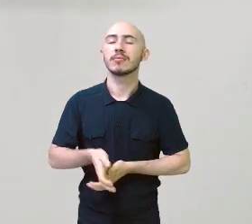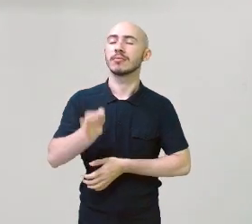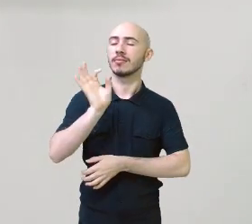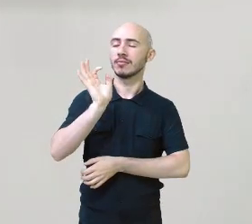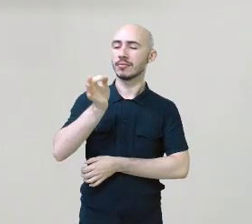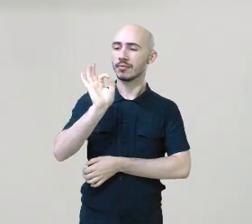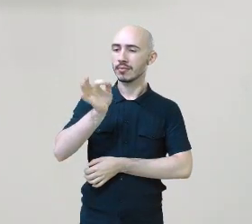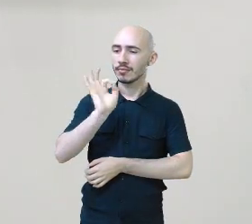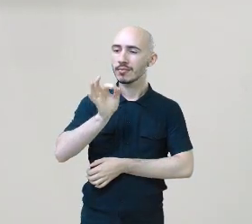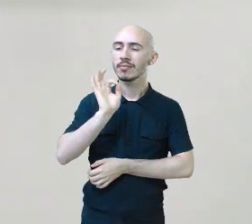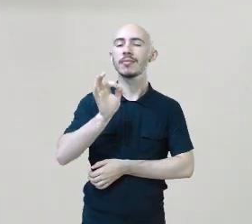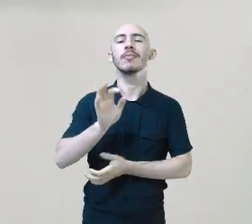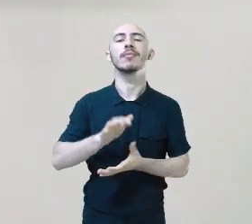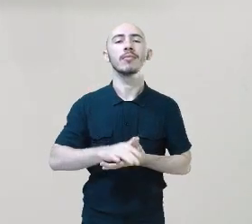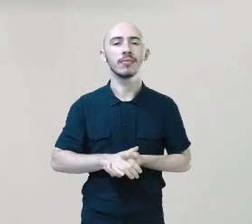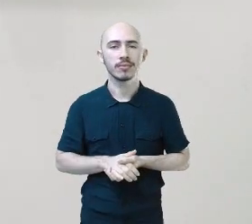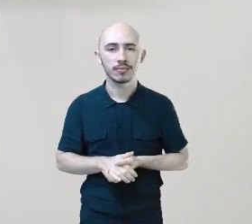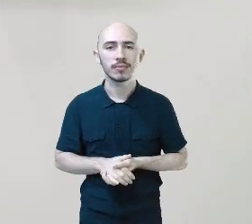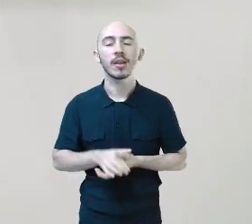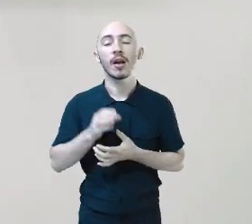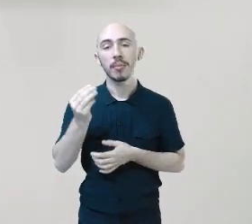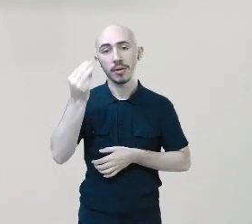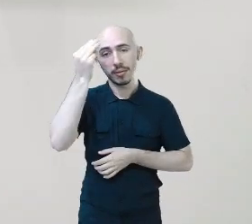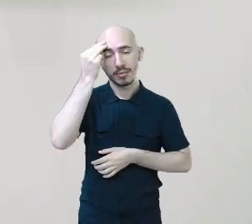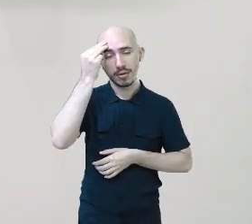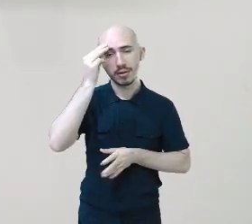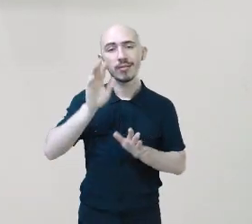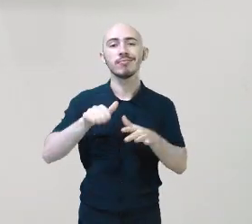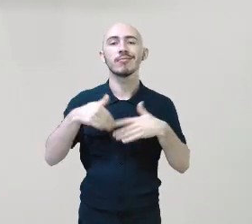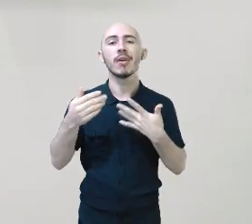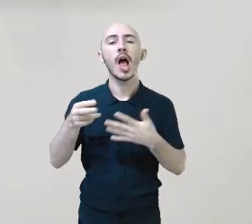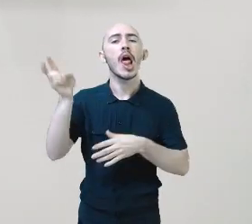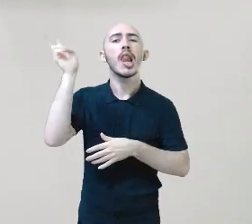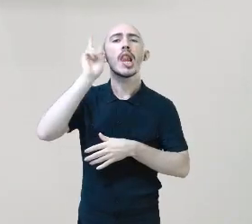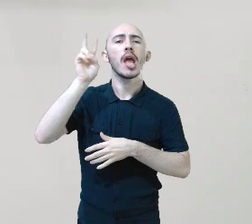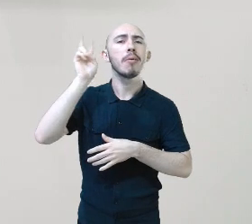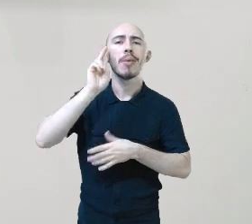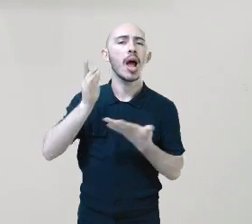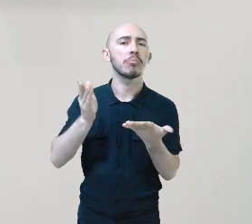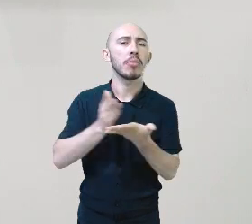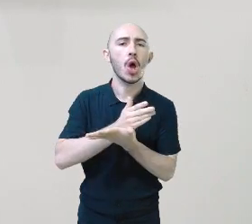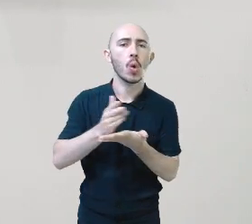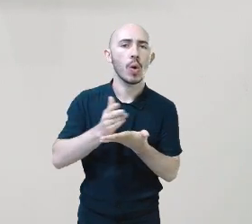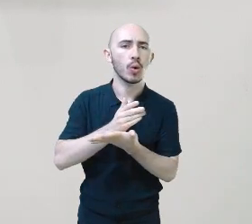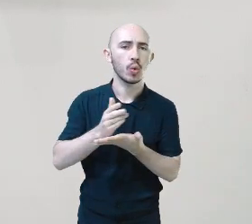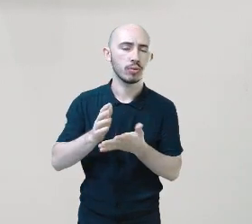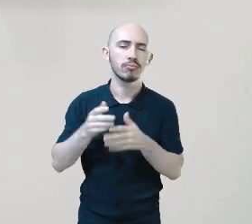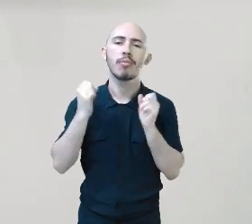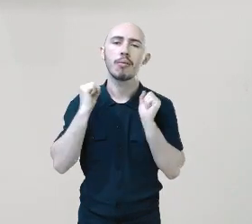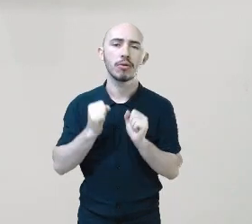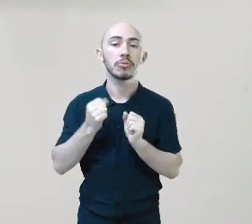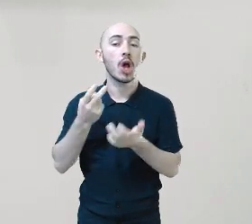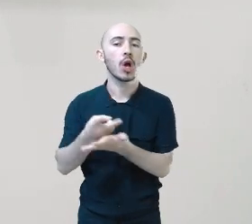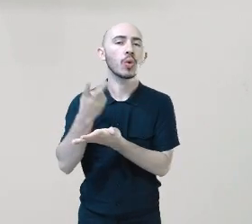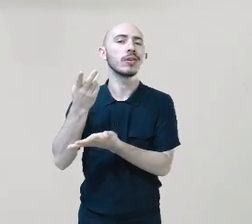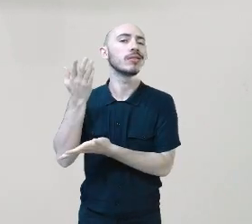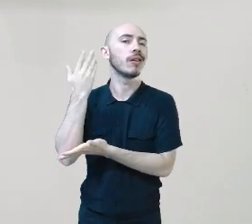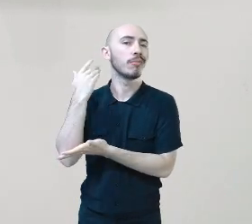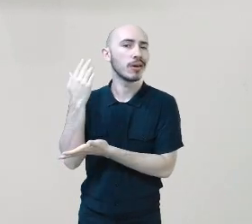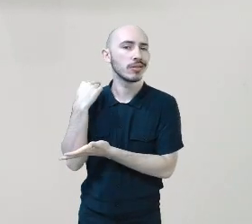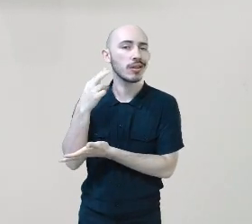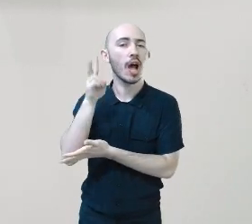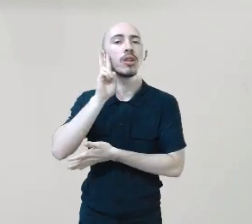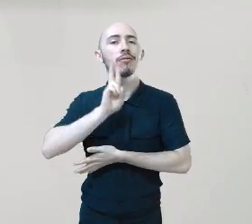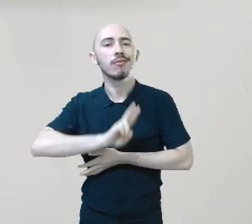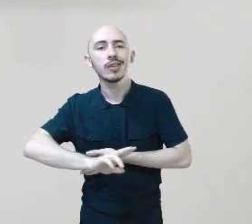Isso, exatamente. Memória seria justamente a lembrança de algo que aconteceu, de algo que você viu,